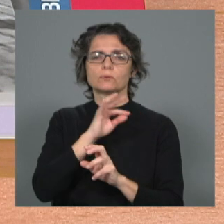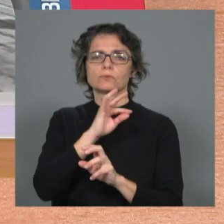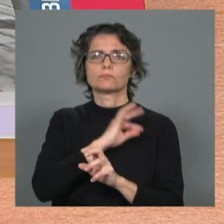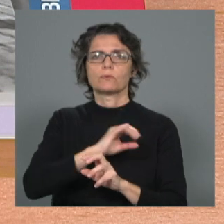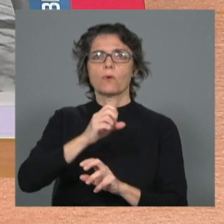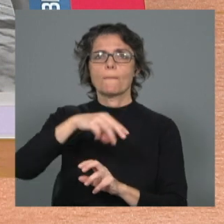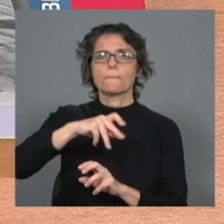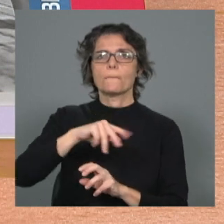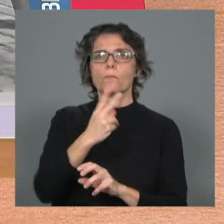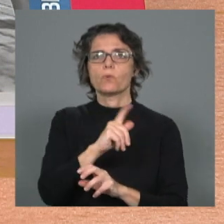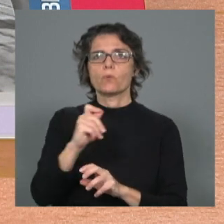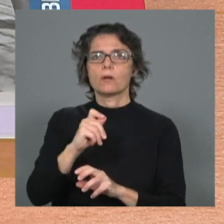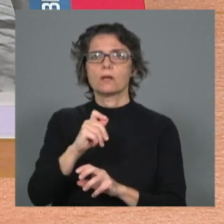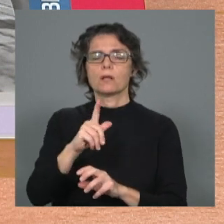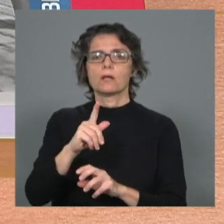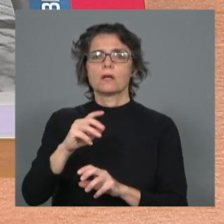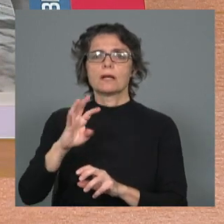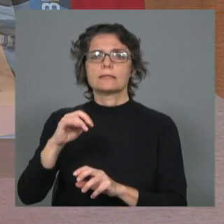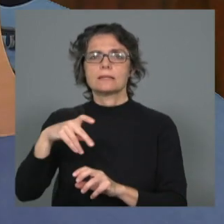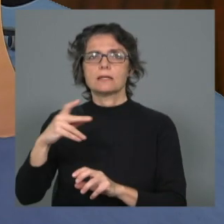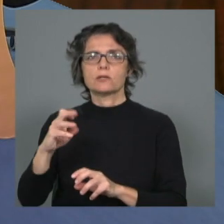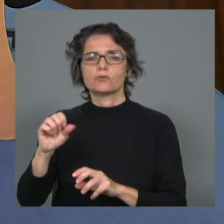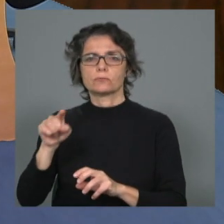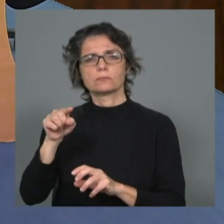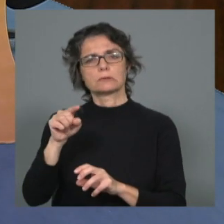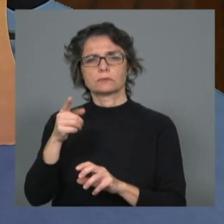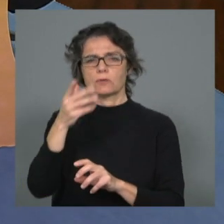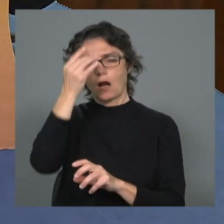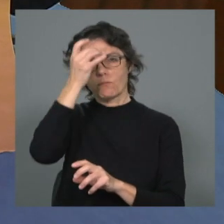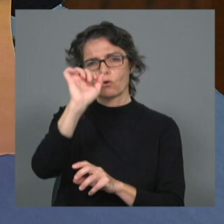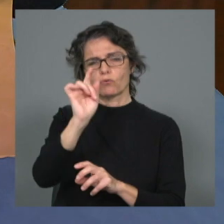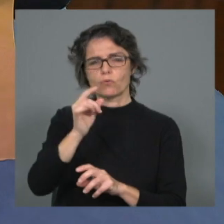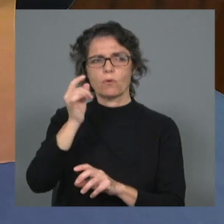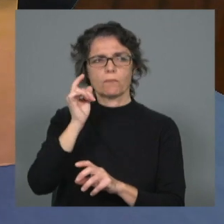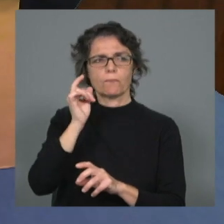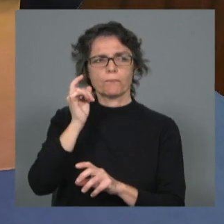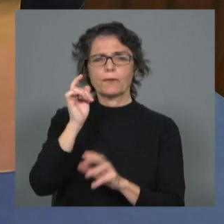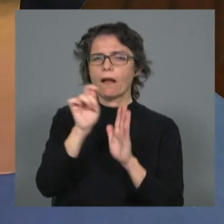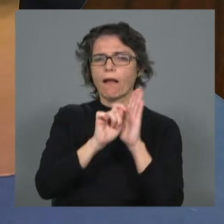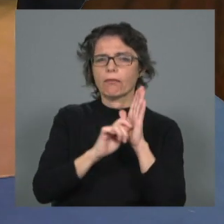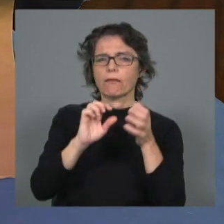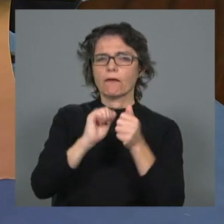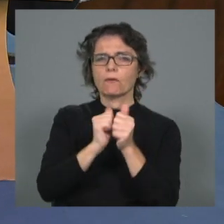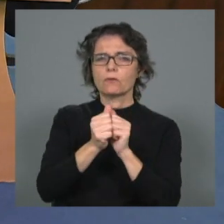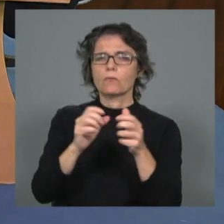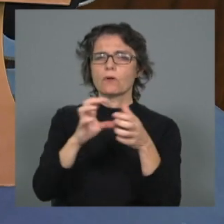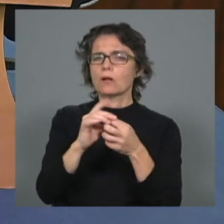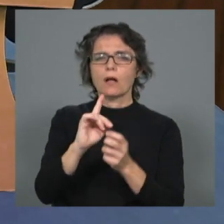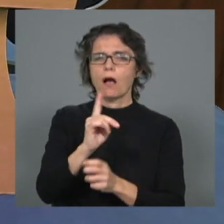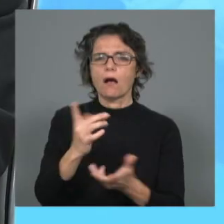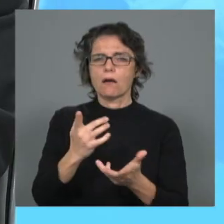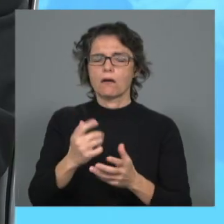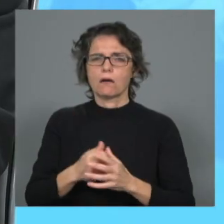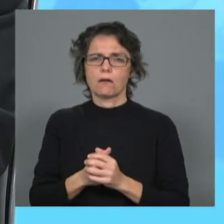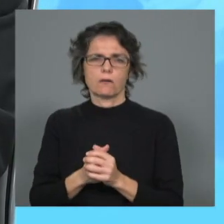e ter presente a importância da ética no mundo desportivo. Sem dúvida. Obrigado pelo convite. O Henrique acho que focou num aspecto